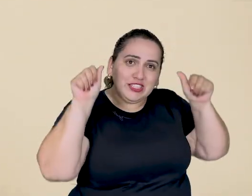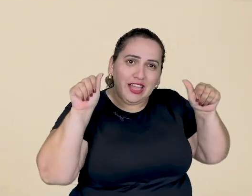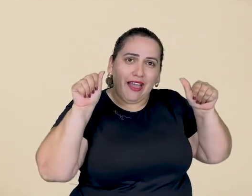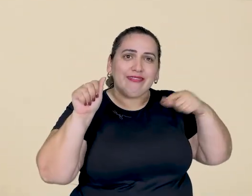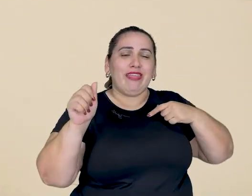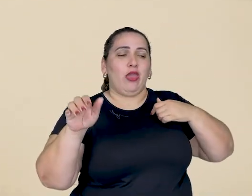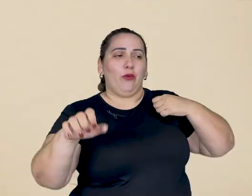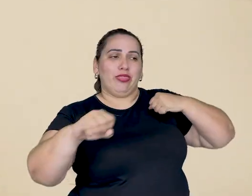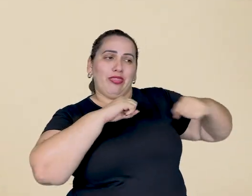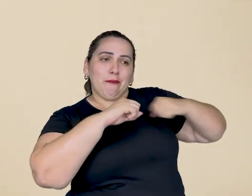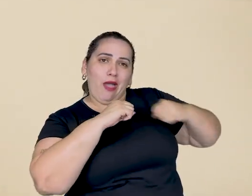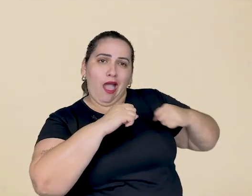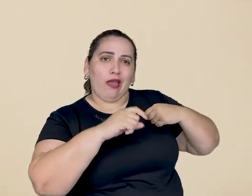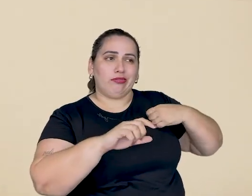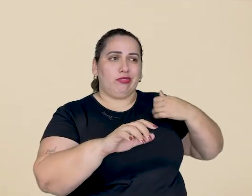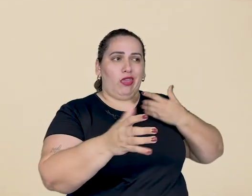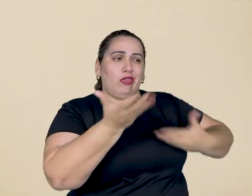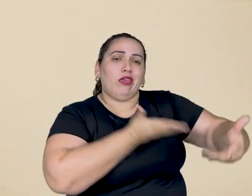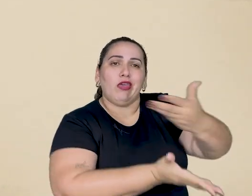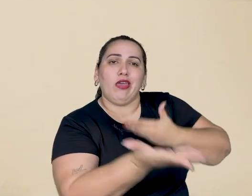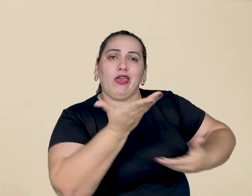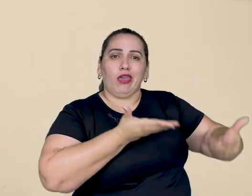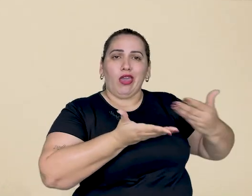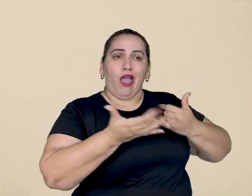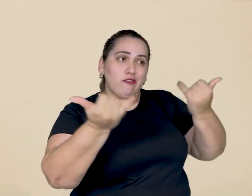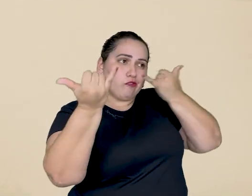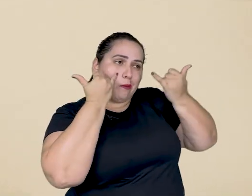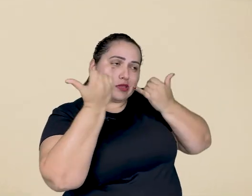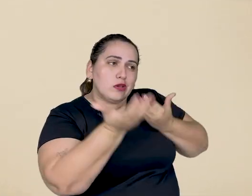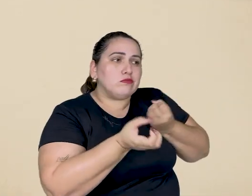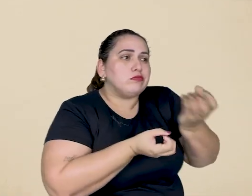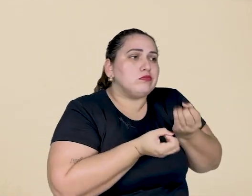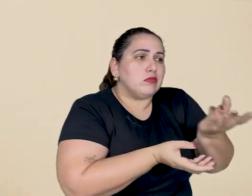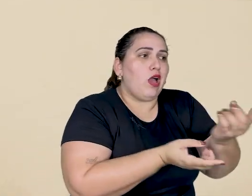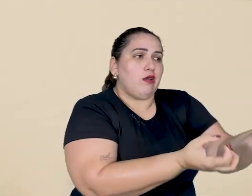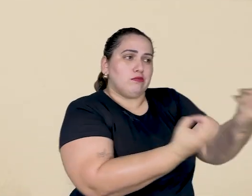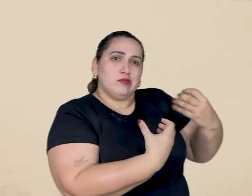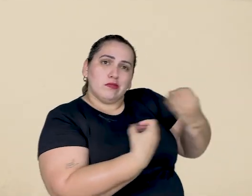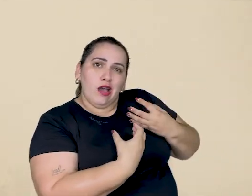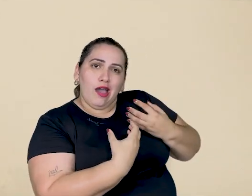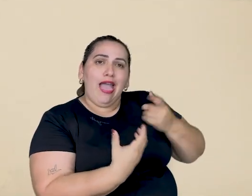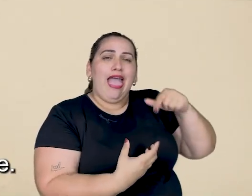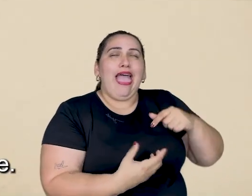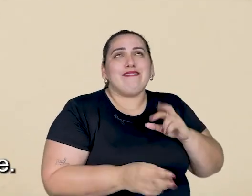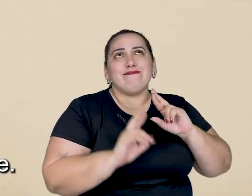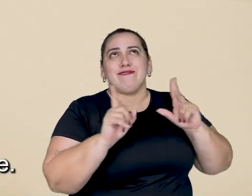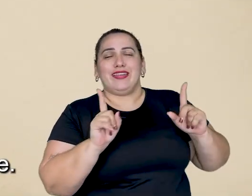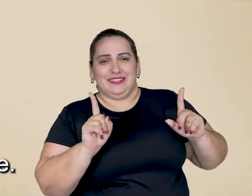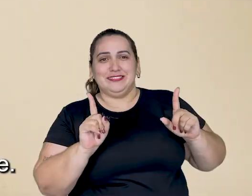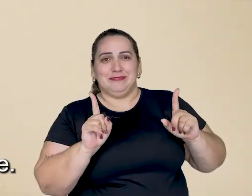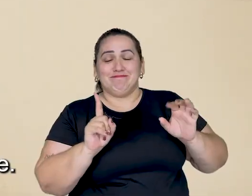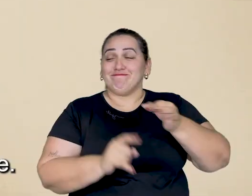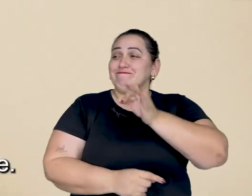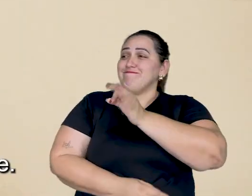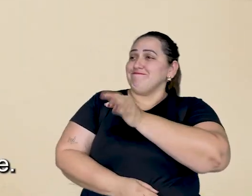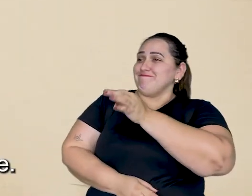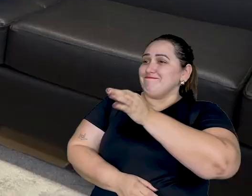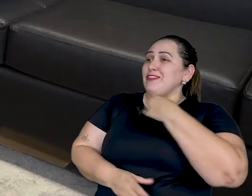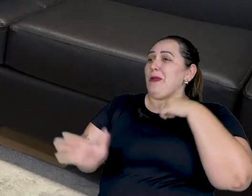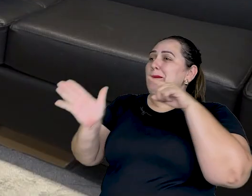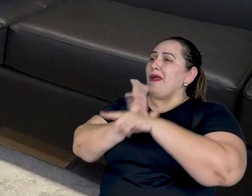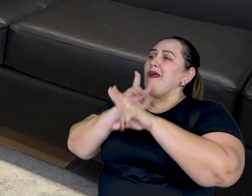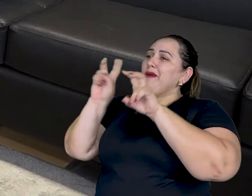colegiado. Então existe o debate, existe a troca de ideias, existe o vai e vem das informações. Então isso realmente é um pouco